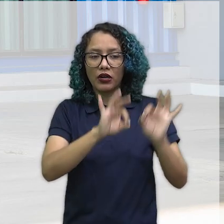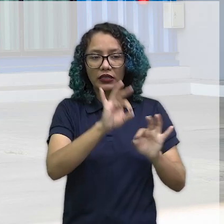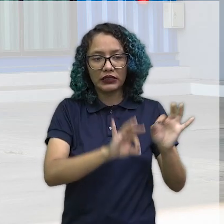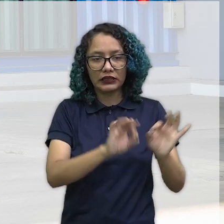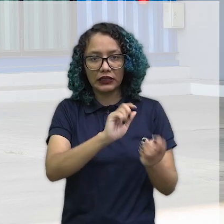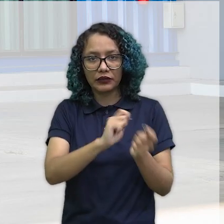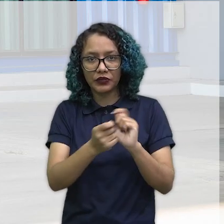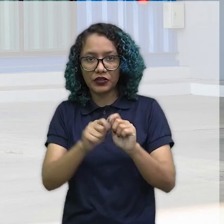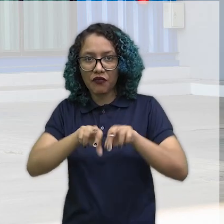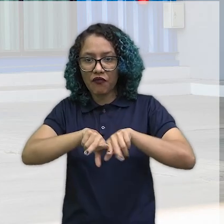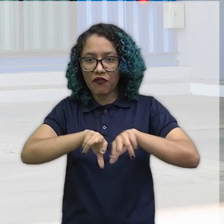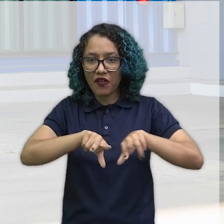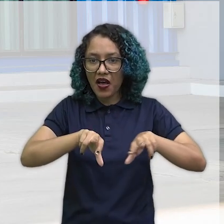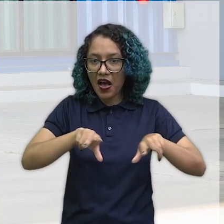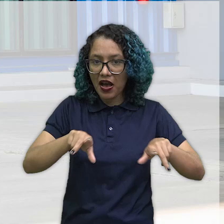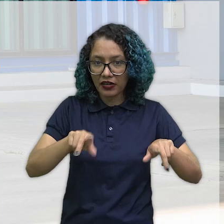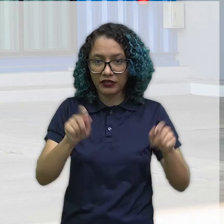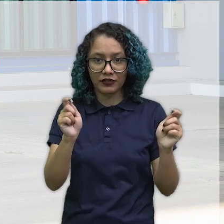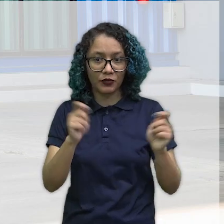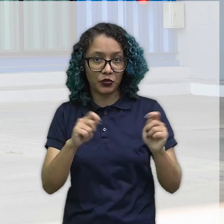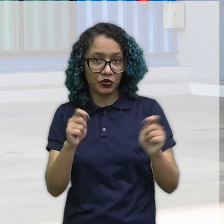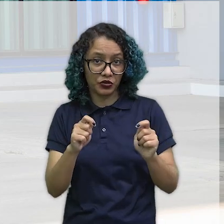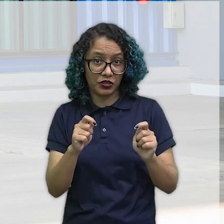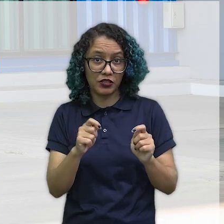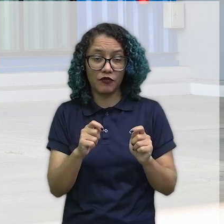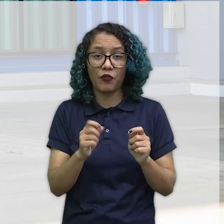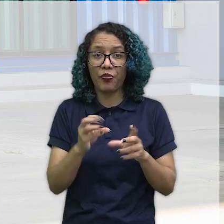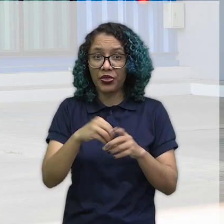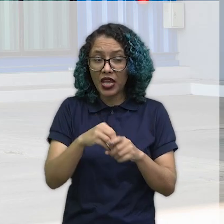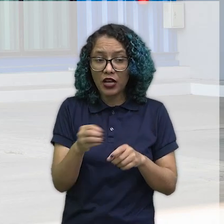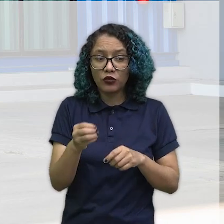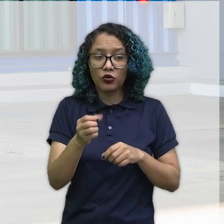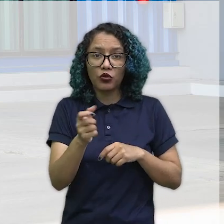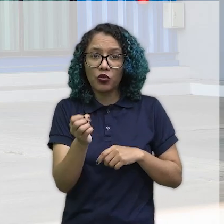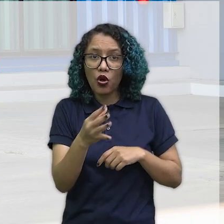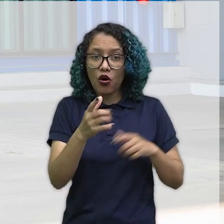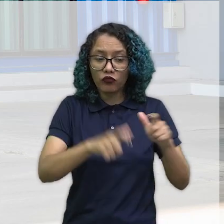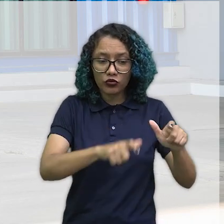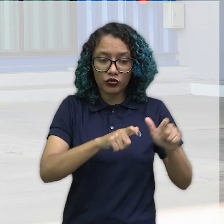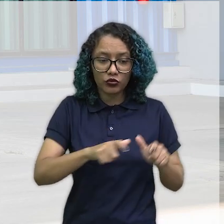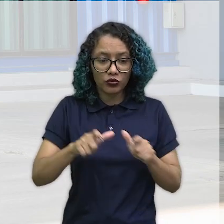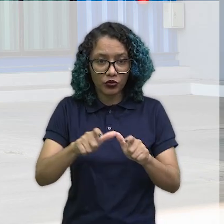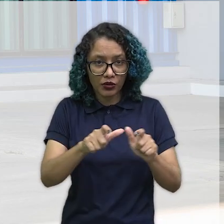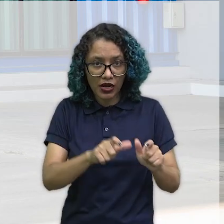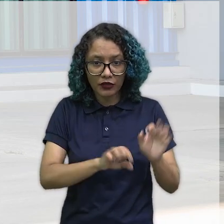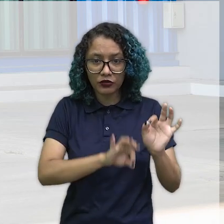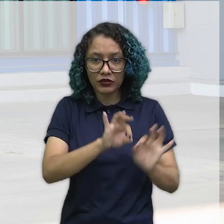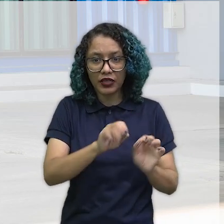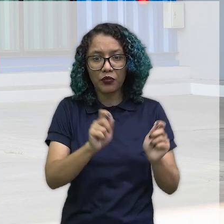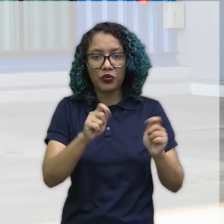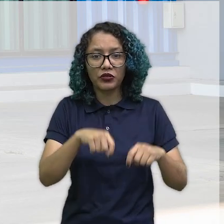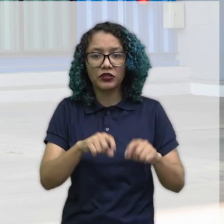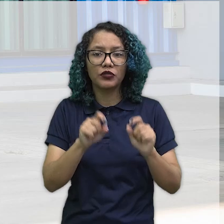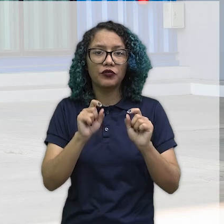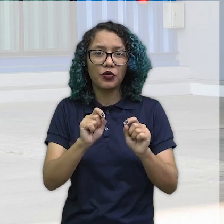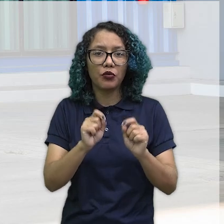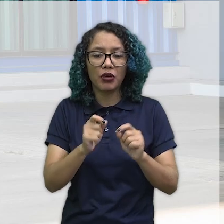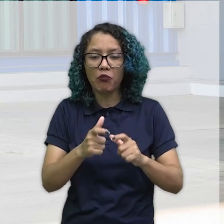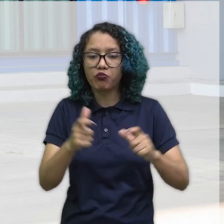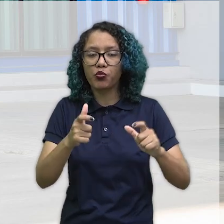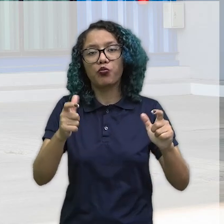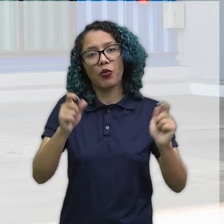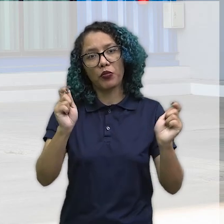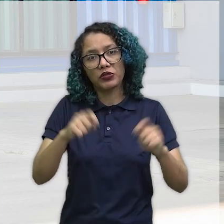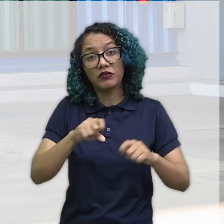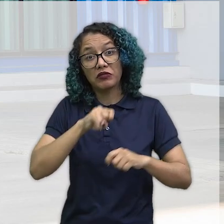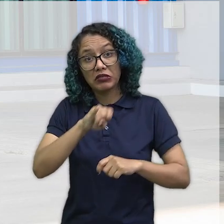criando, no caso, novas formas ou novos espaços personalizados que podem ser expandidos conforme necessário,